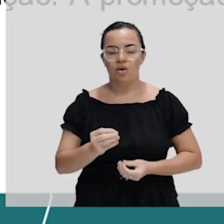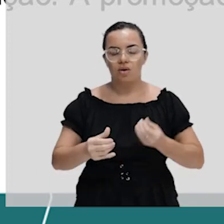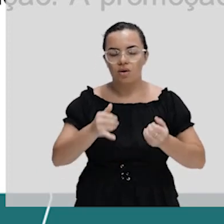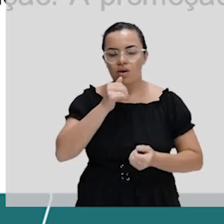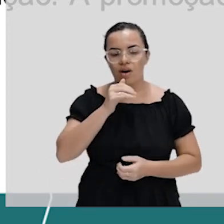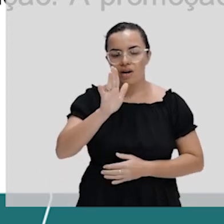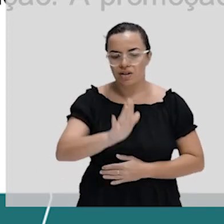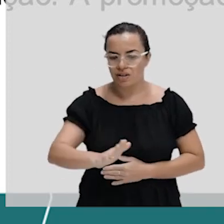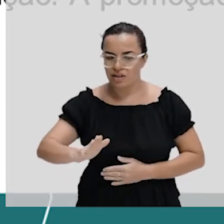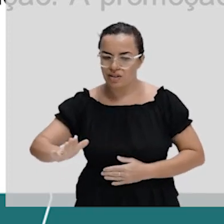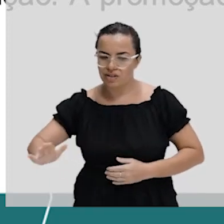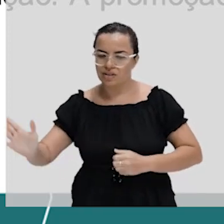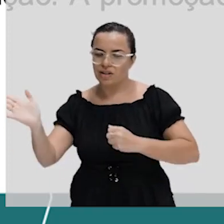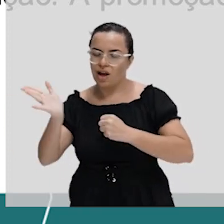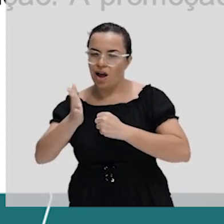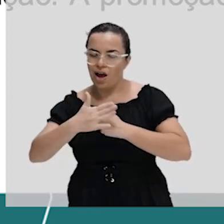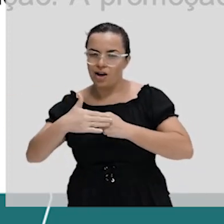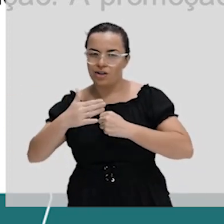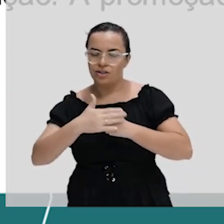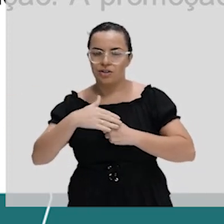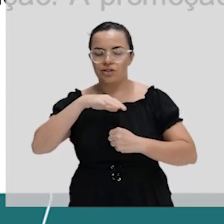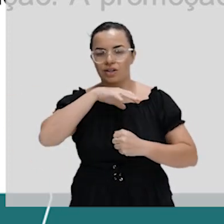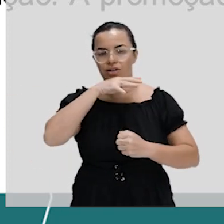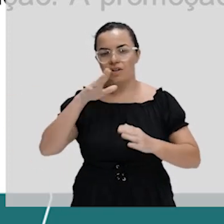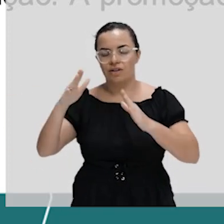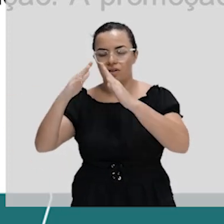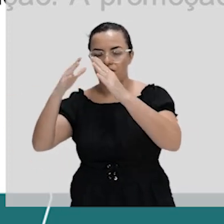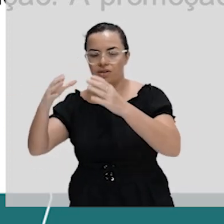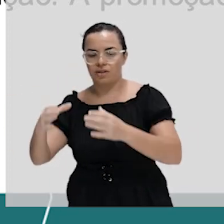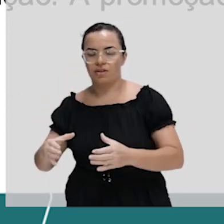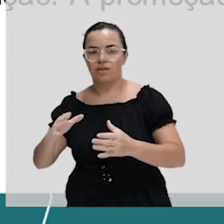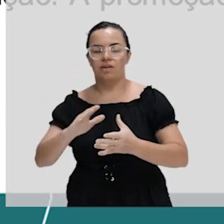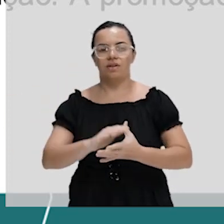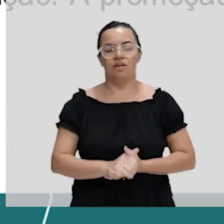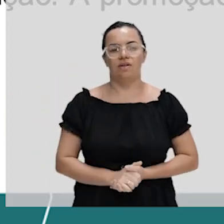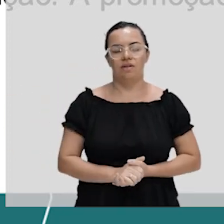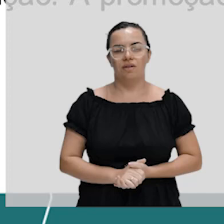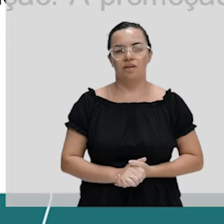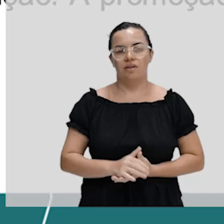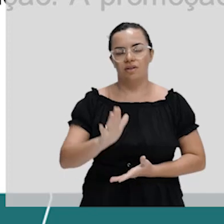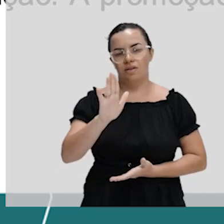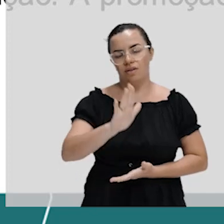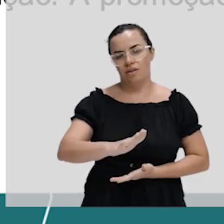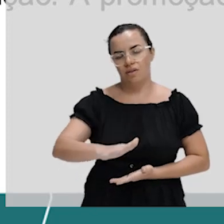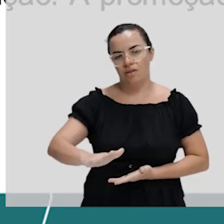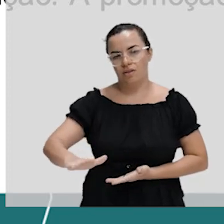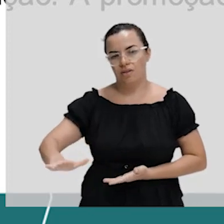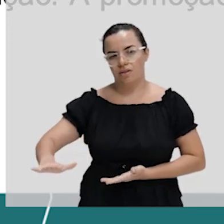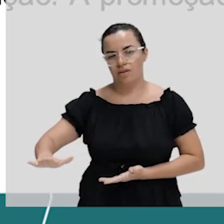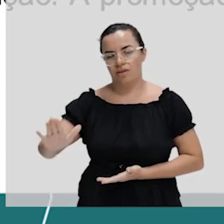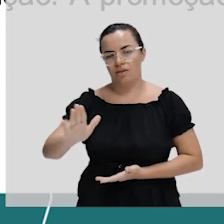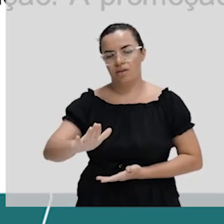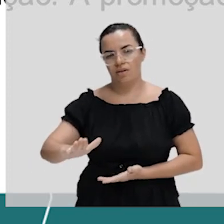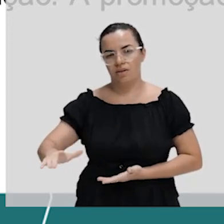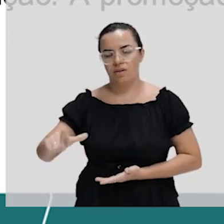de estimação, certo? As crianças têm